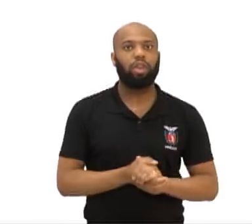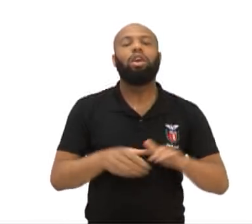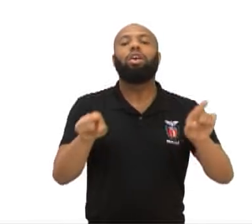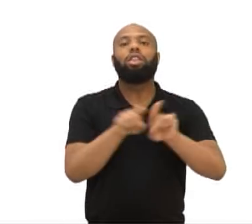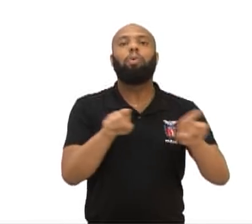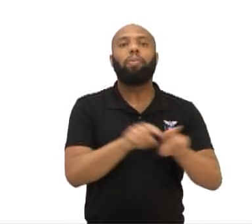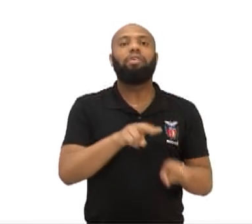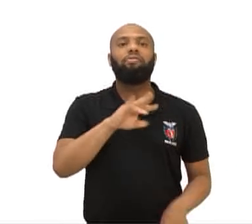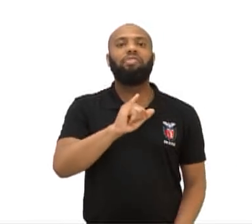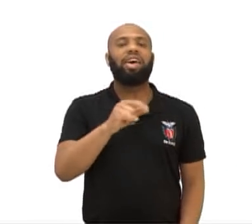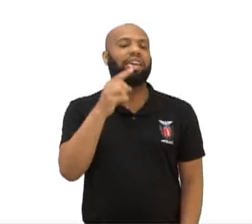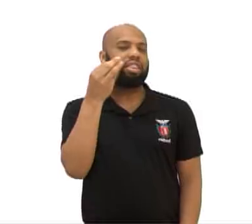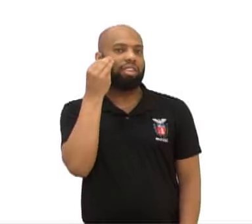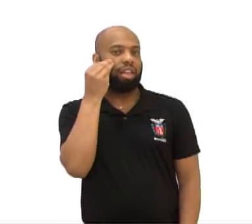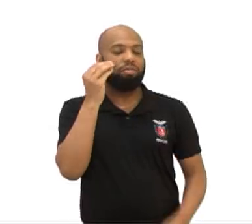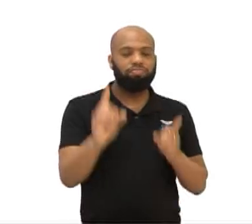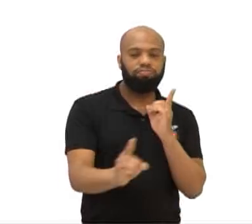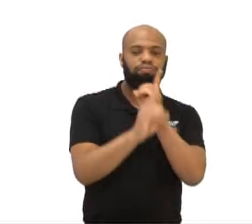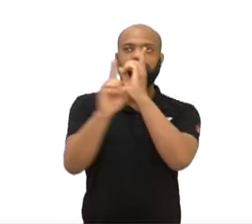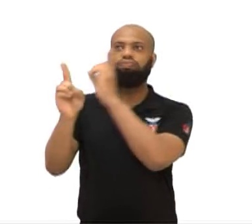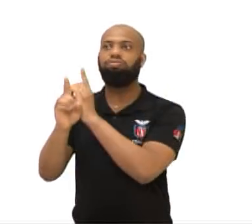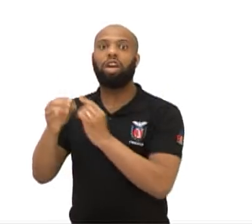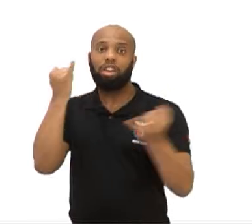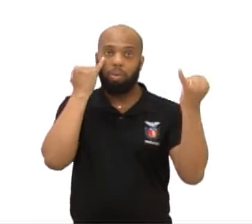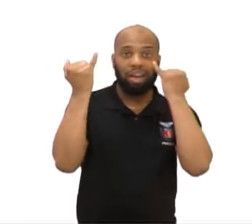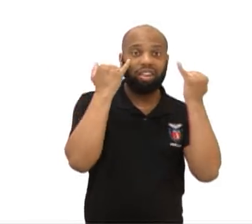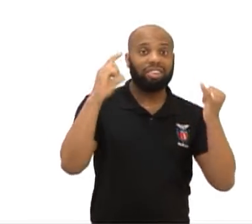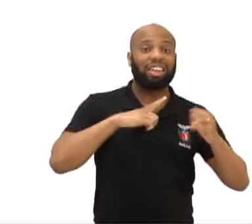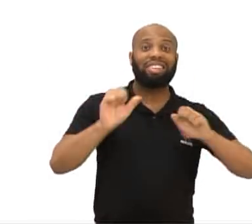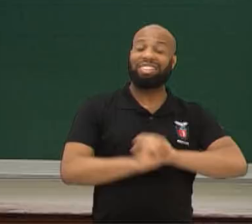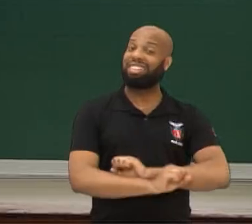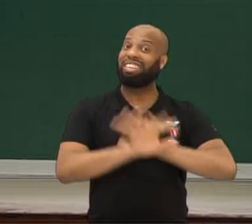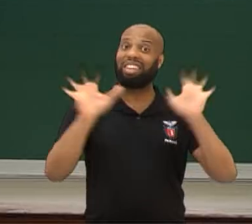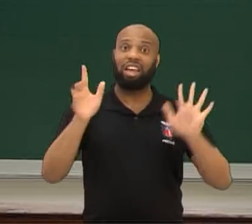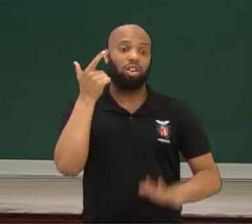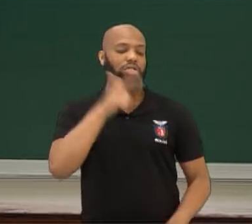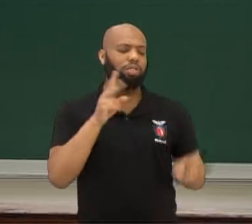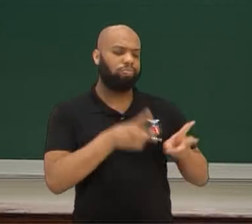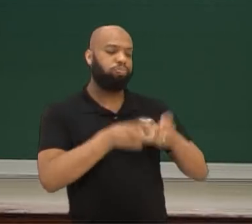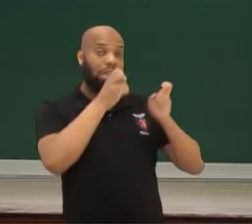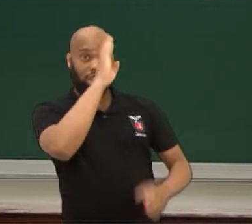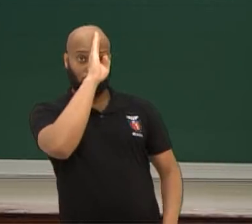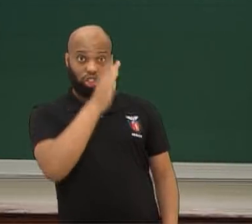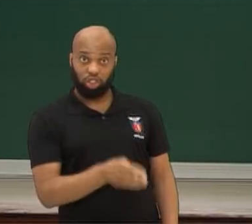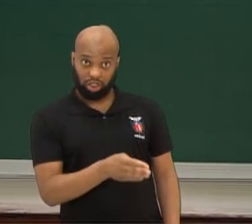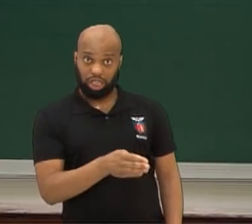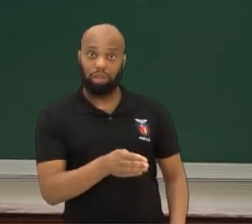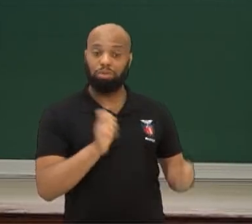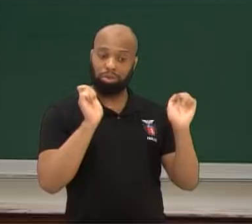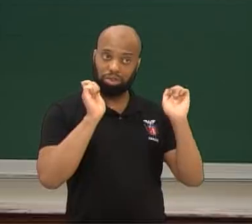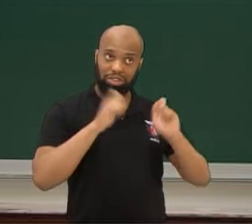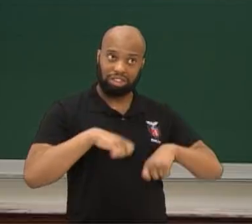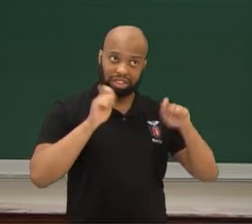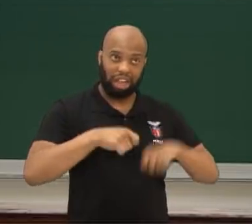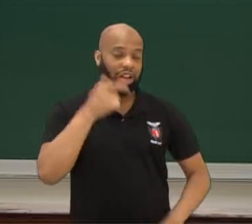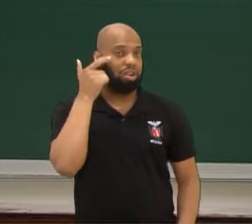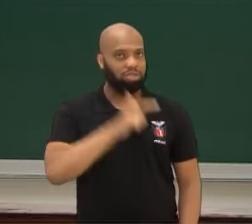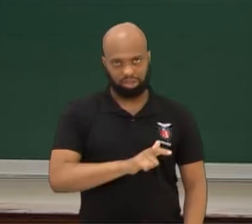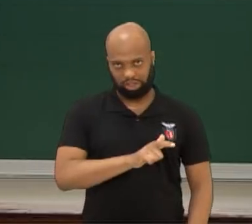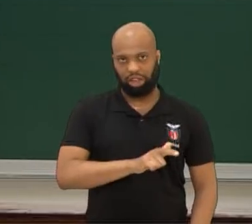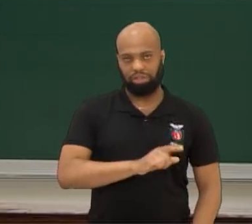Vamos tentar localizar informações explícitas nesse texto, que são aquelas informações que estão visíveis para o leitor,